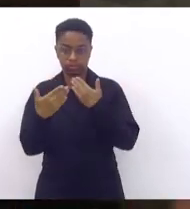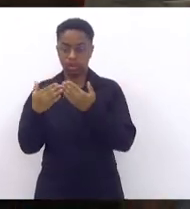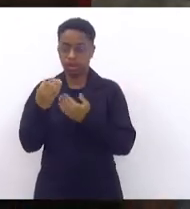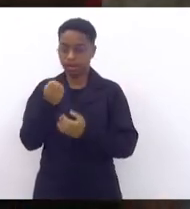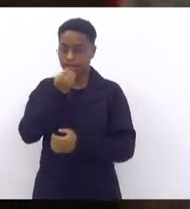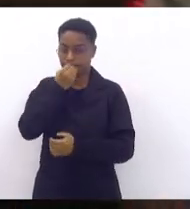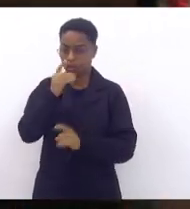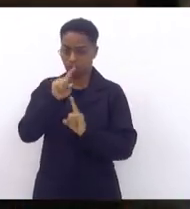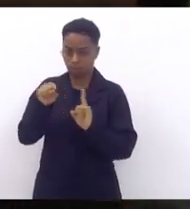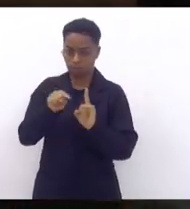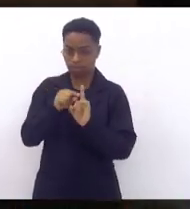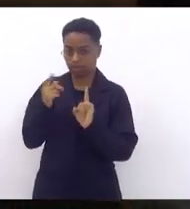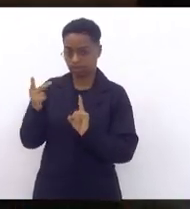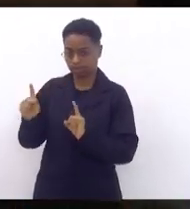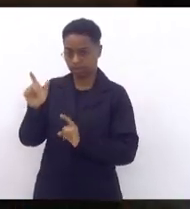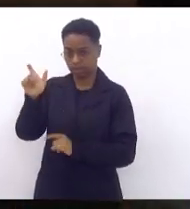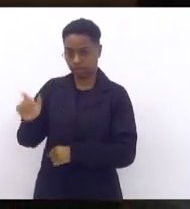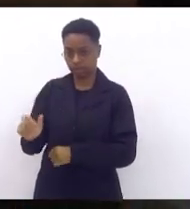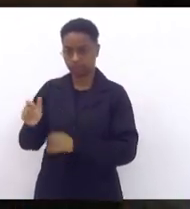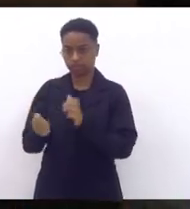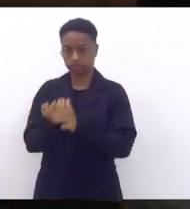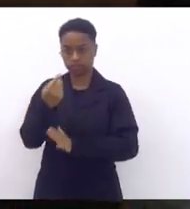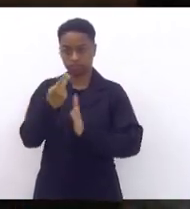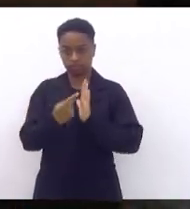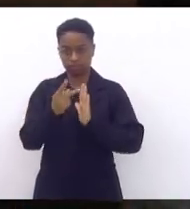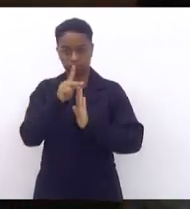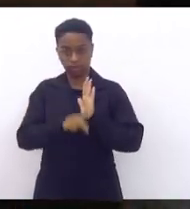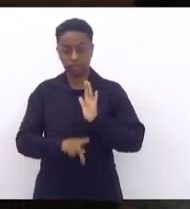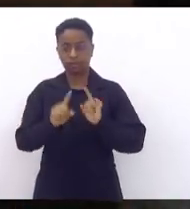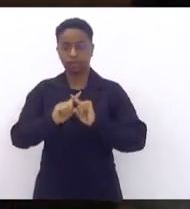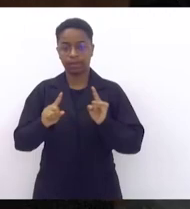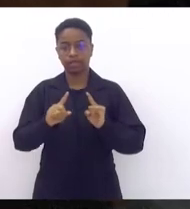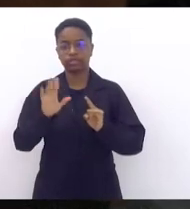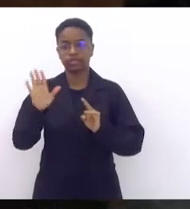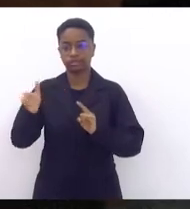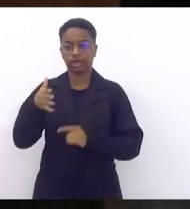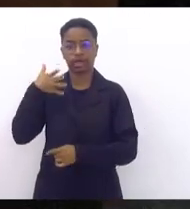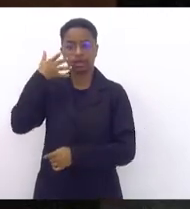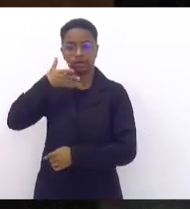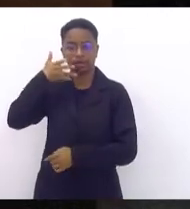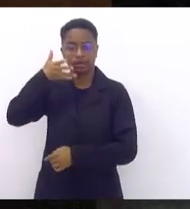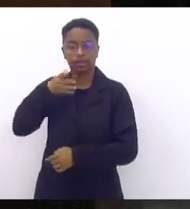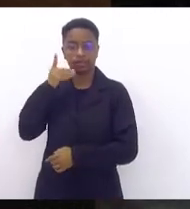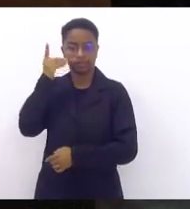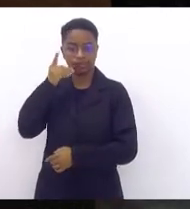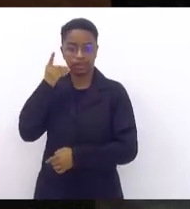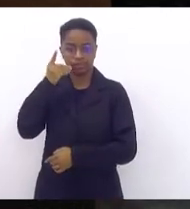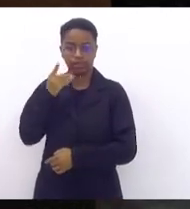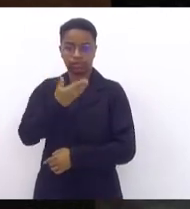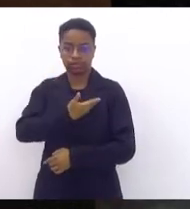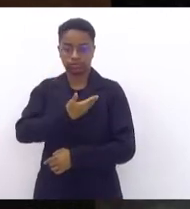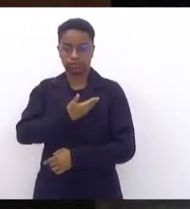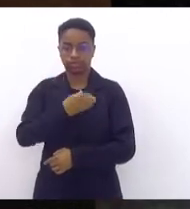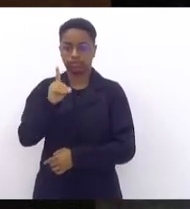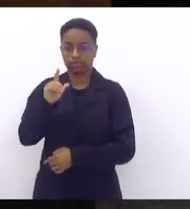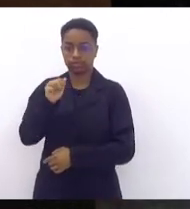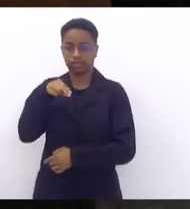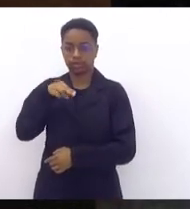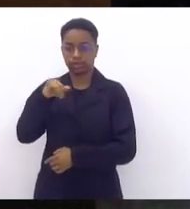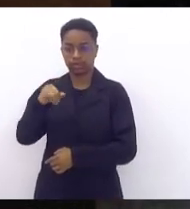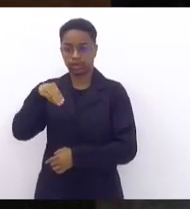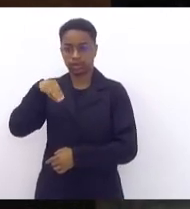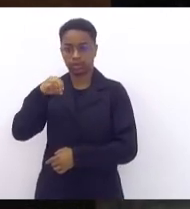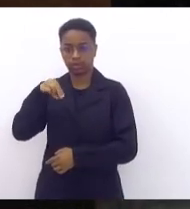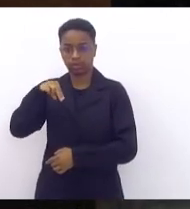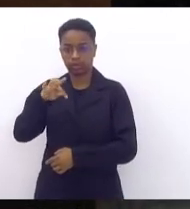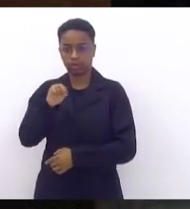projeto, certamente, mas por tudo aquilo que foi exposto aqui brilhantemente pela minha nobilíssima colega Dani Monteiro, com